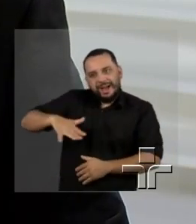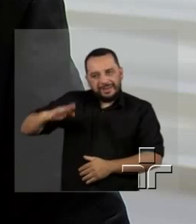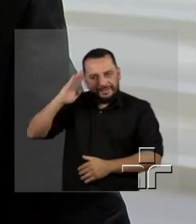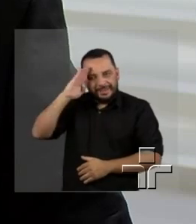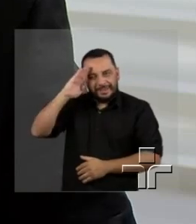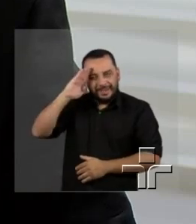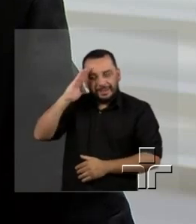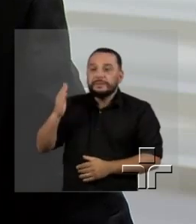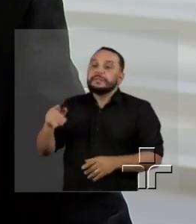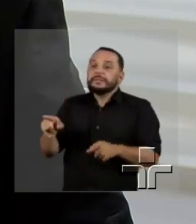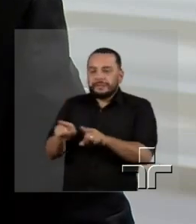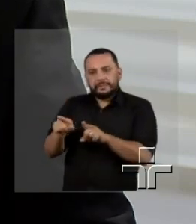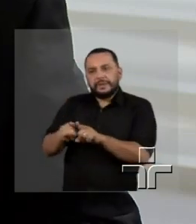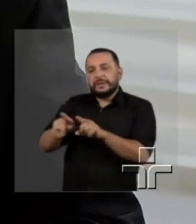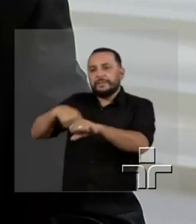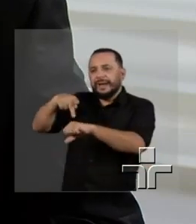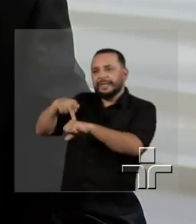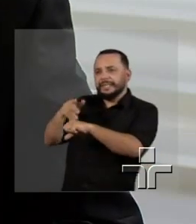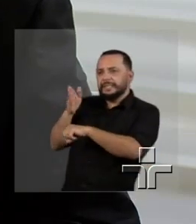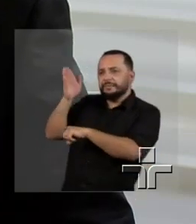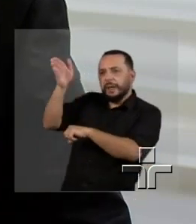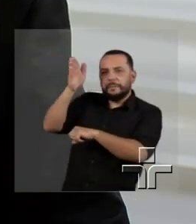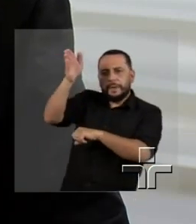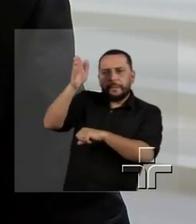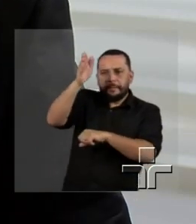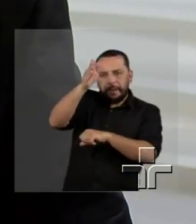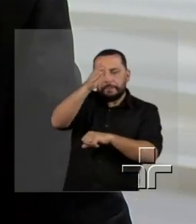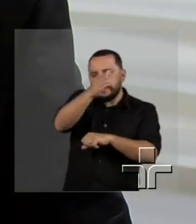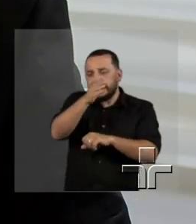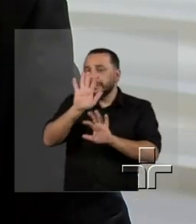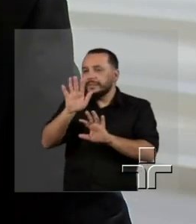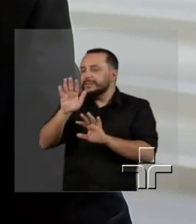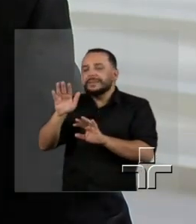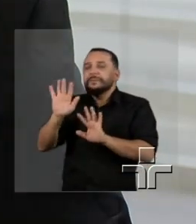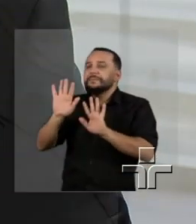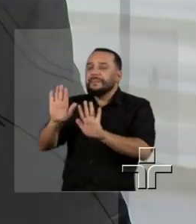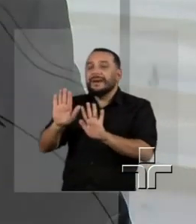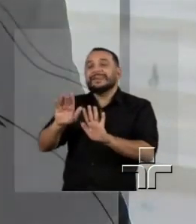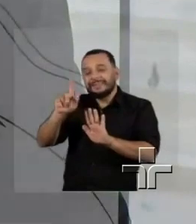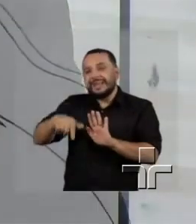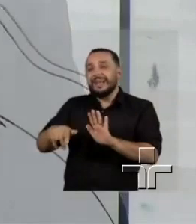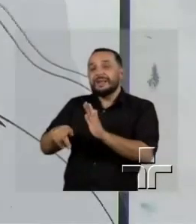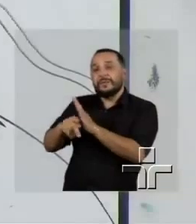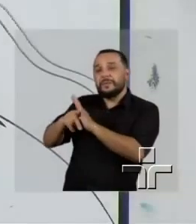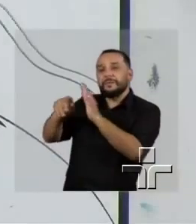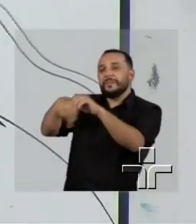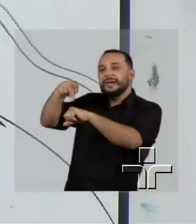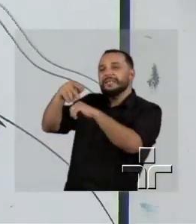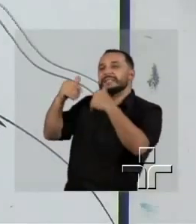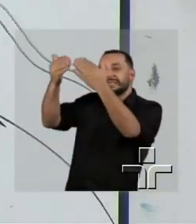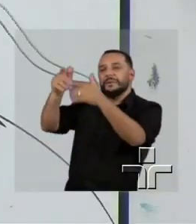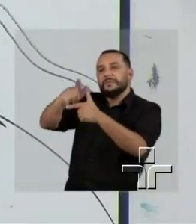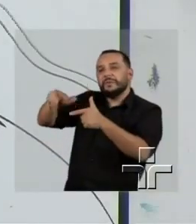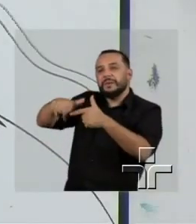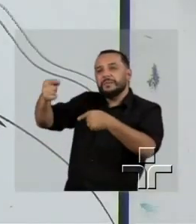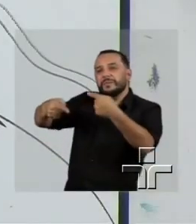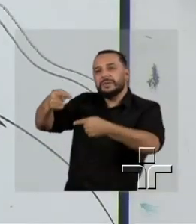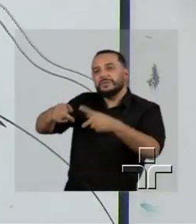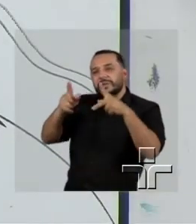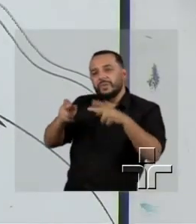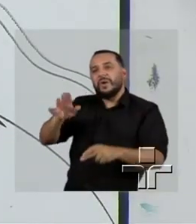honestidade no assessoramento é fundamental. Agora, general, muito se fala dos desafios